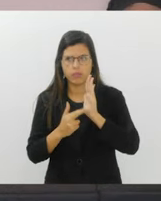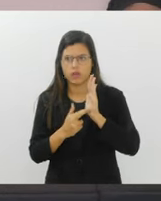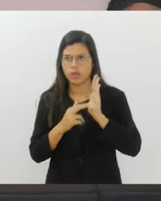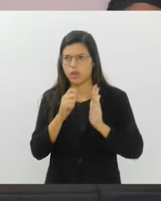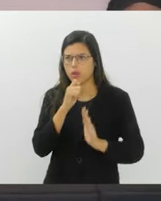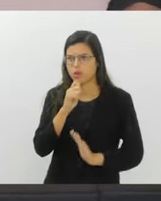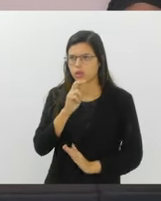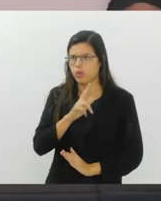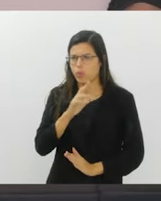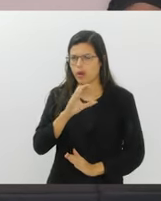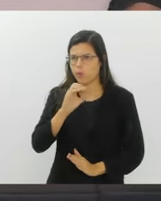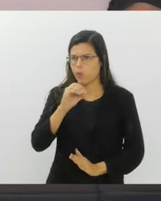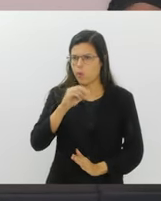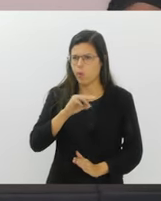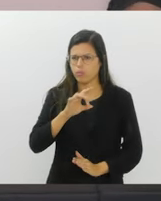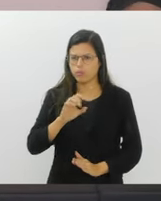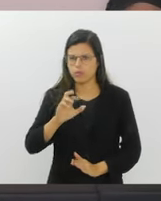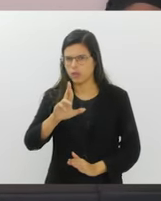o Conder, né?